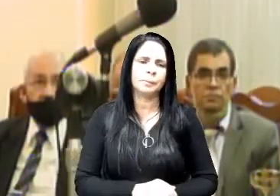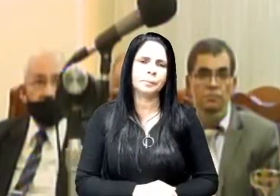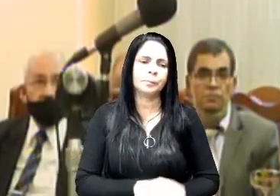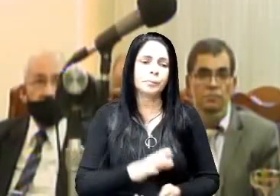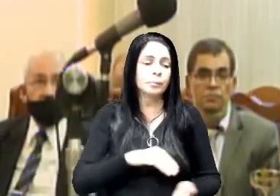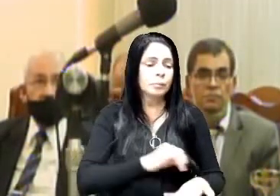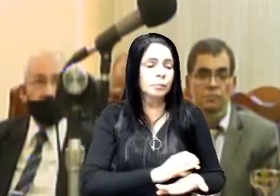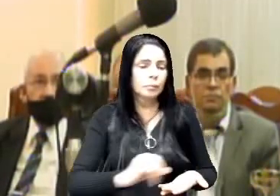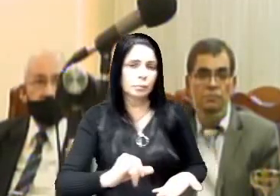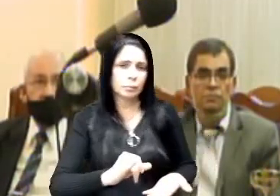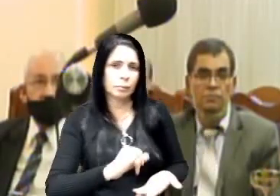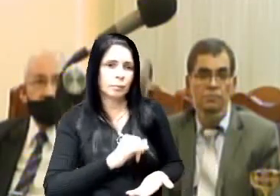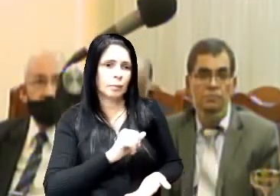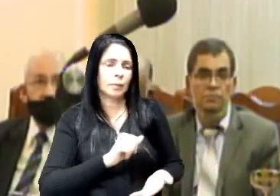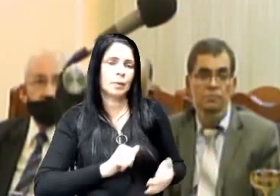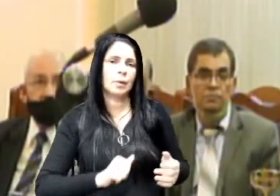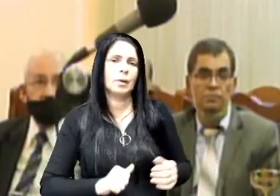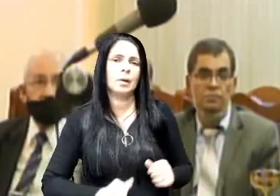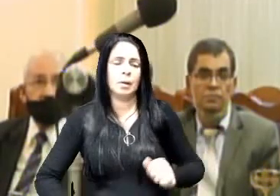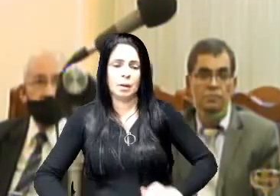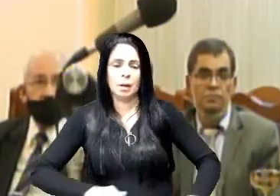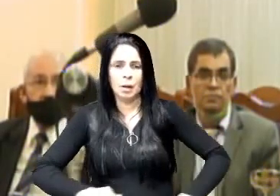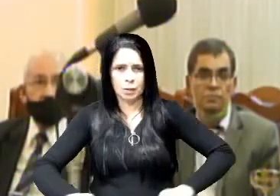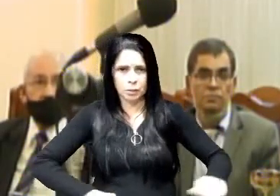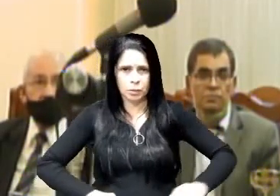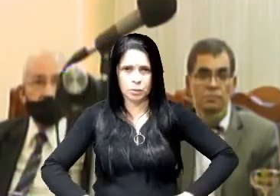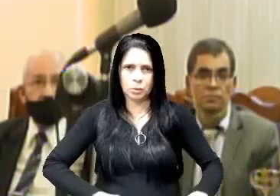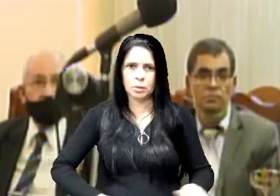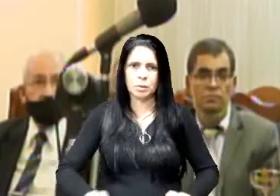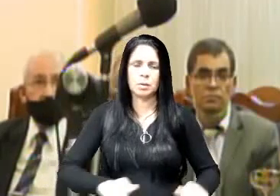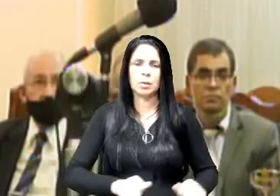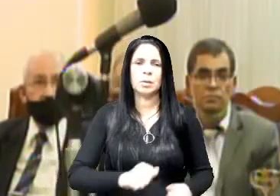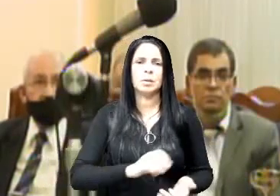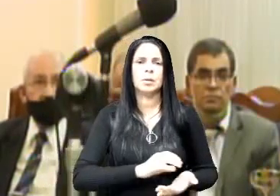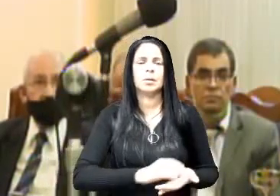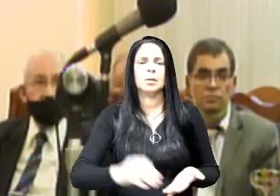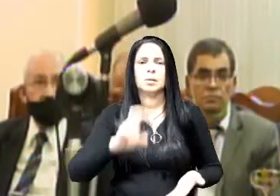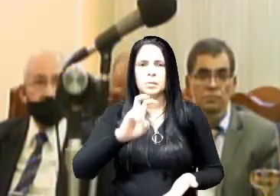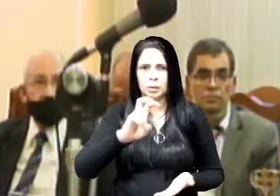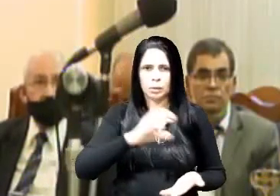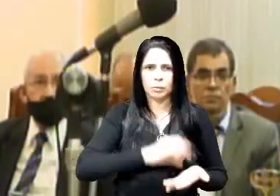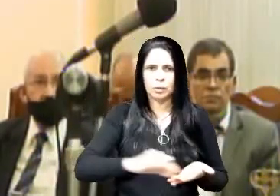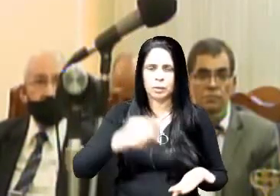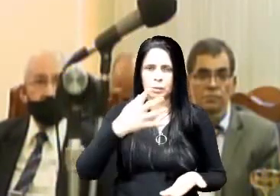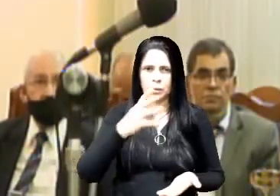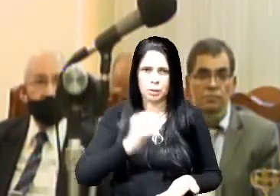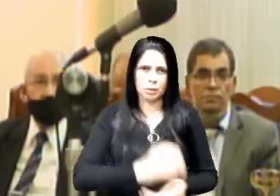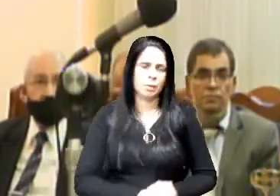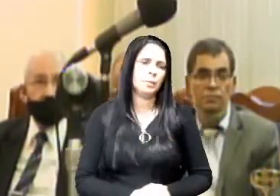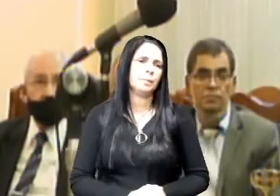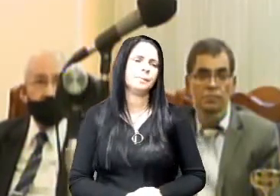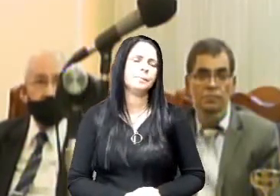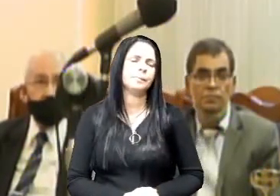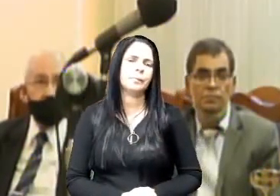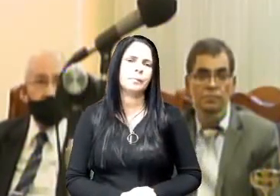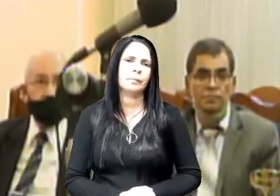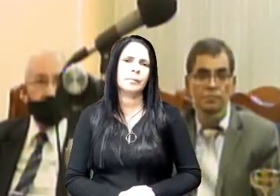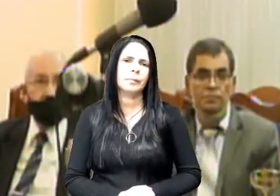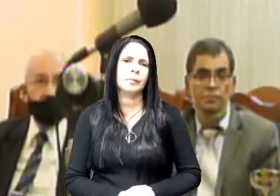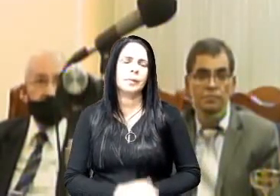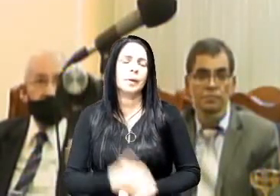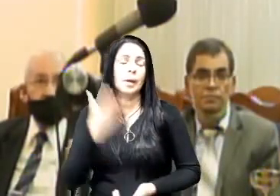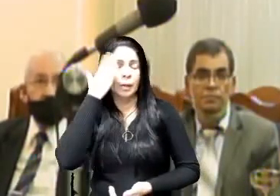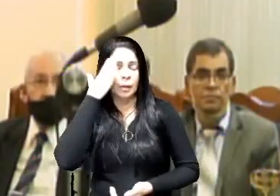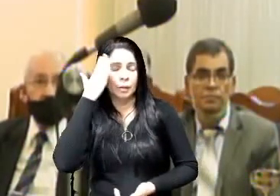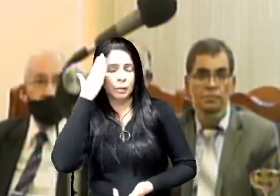Atos 5, 40. E concordaram com ele. E chamando os apóstolos. Chamando quem? Os apóstolos. E tendo-os